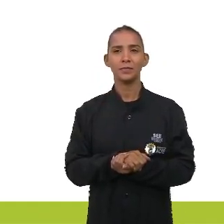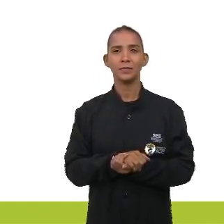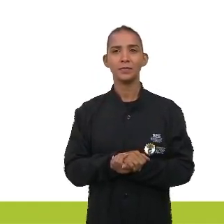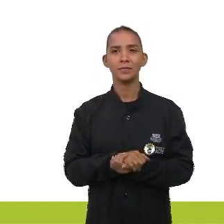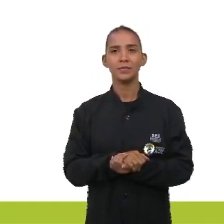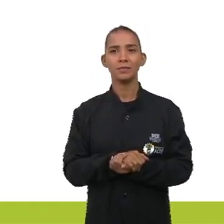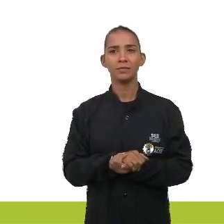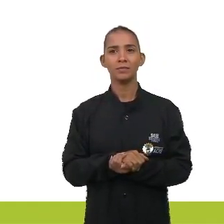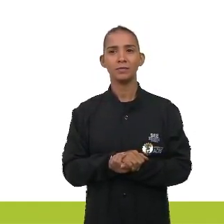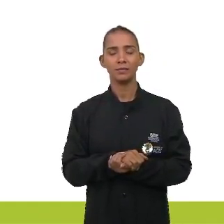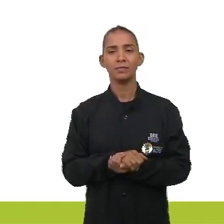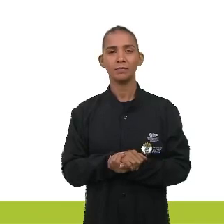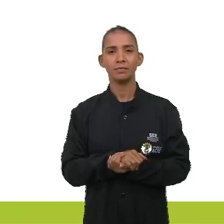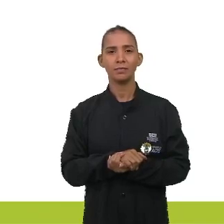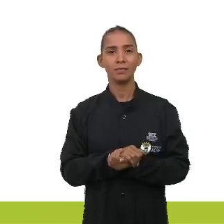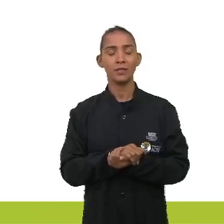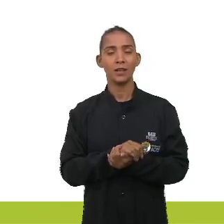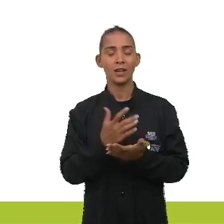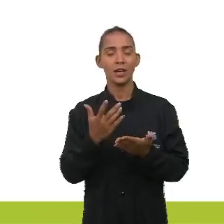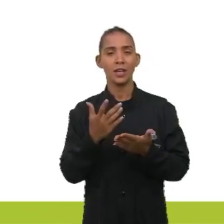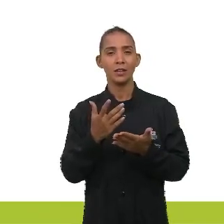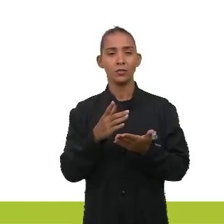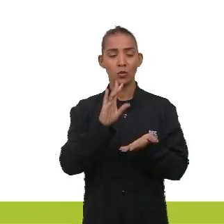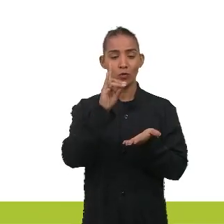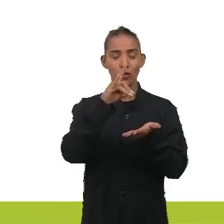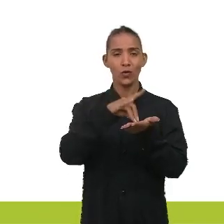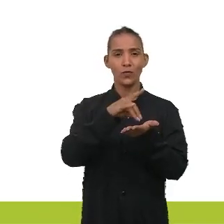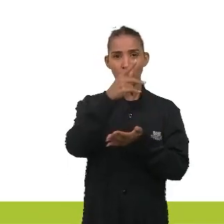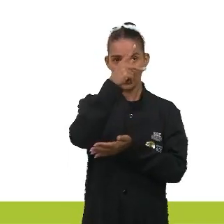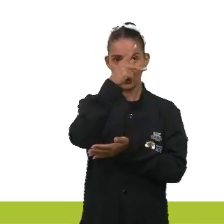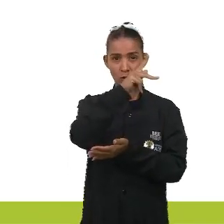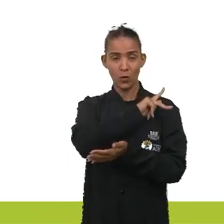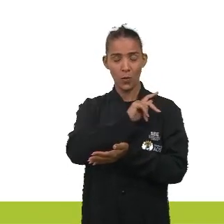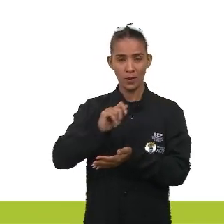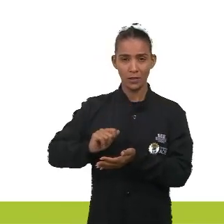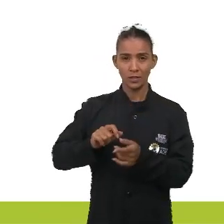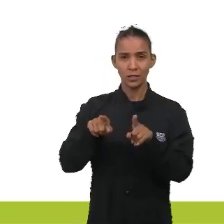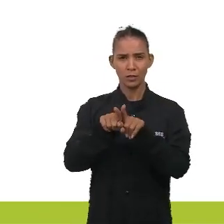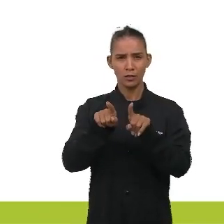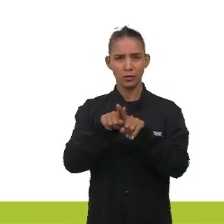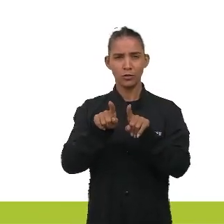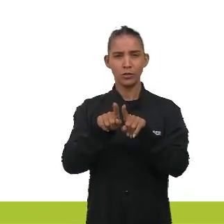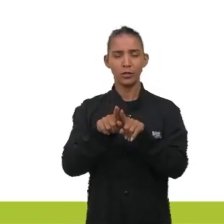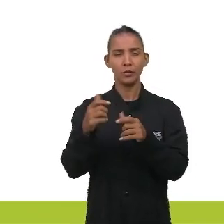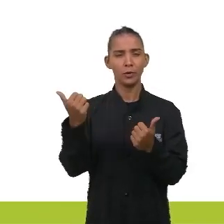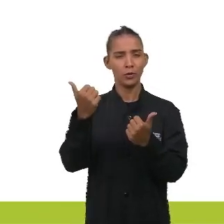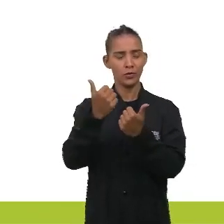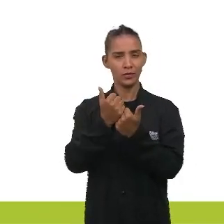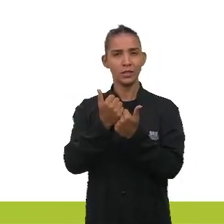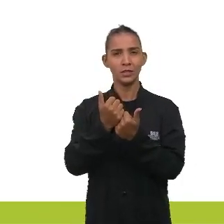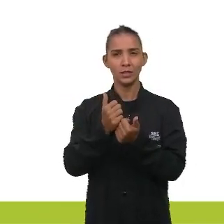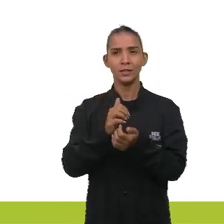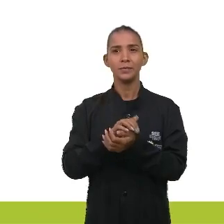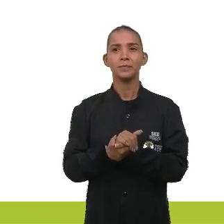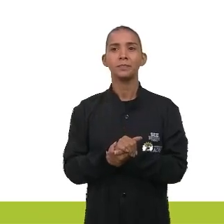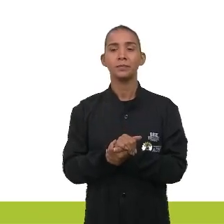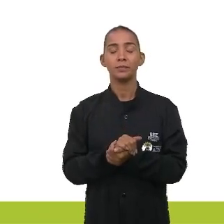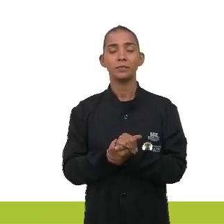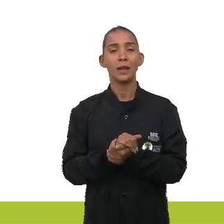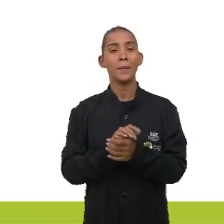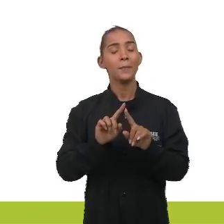Pois é claro, eu fixo o presidente e o vice, e agora eu permuto as outras pessoas, 5 pessoas. No